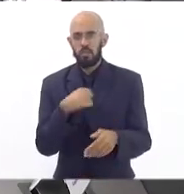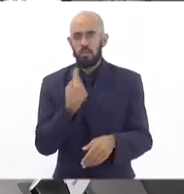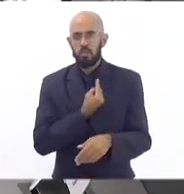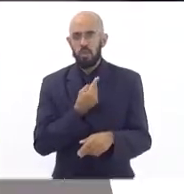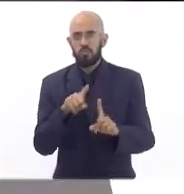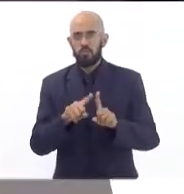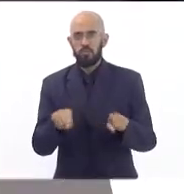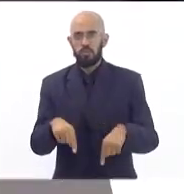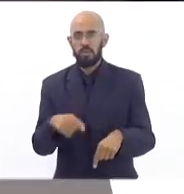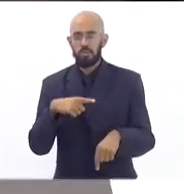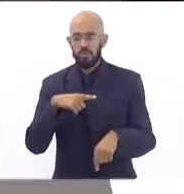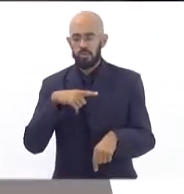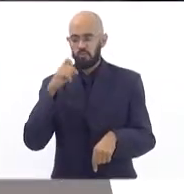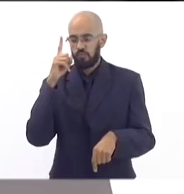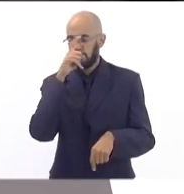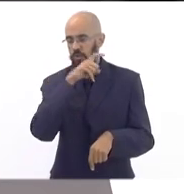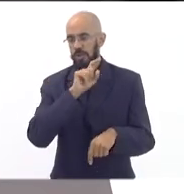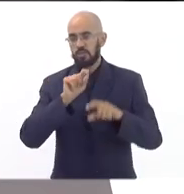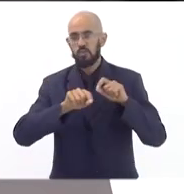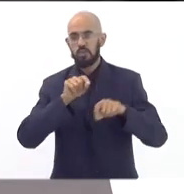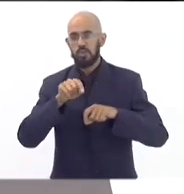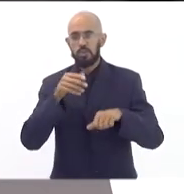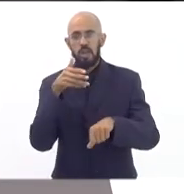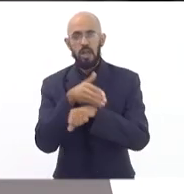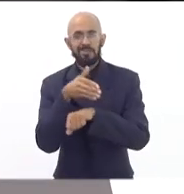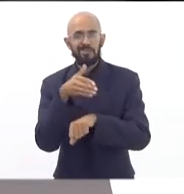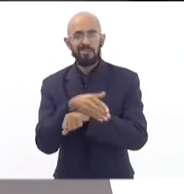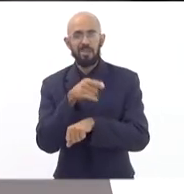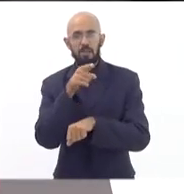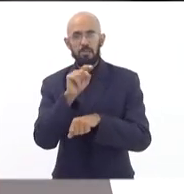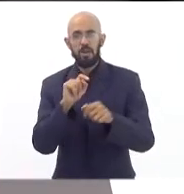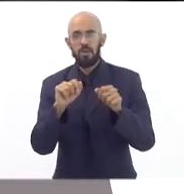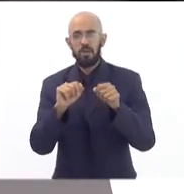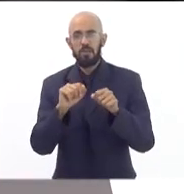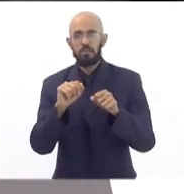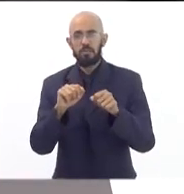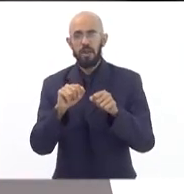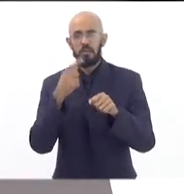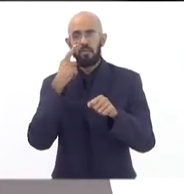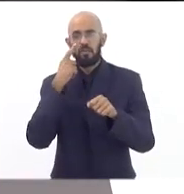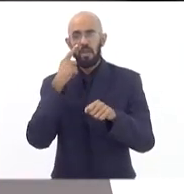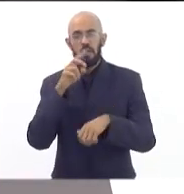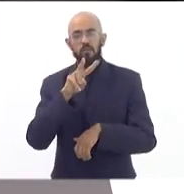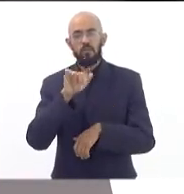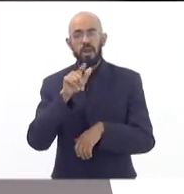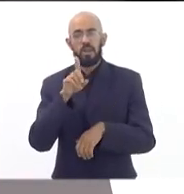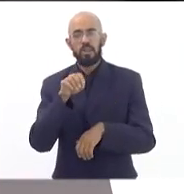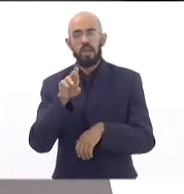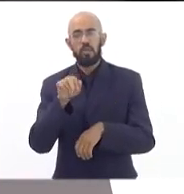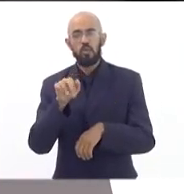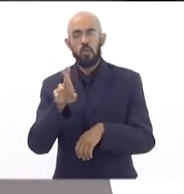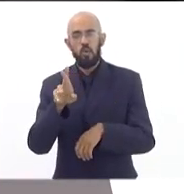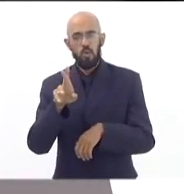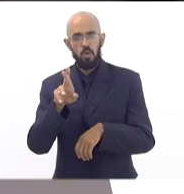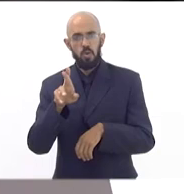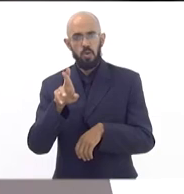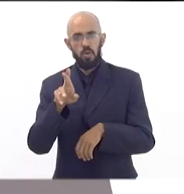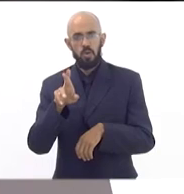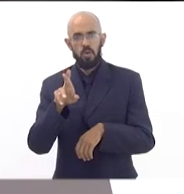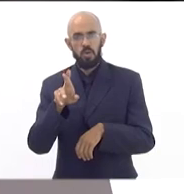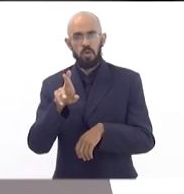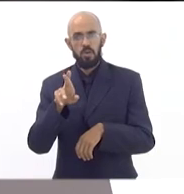Ele tem dificuldade de acessar para poder atualizar o validador que nós vamos fazer sistema validação